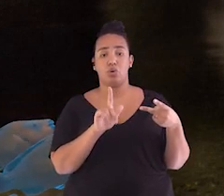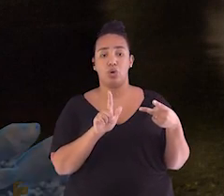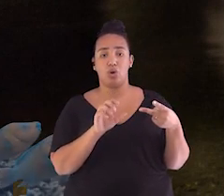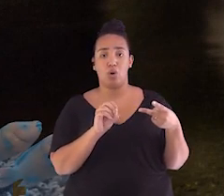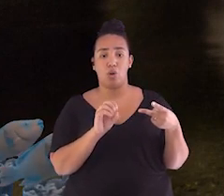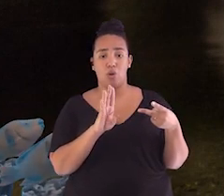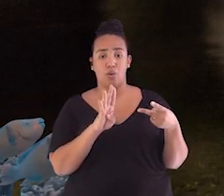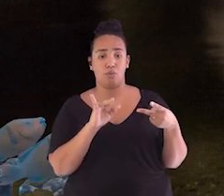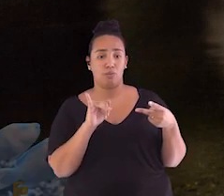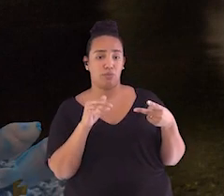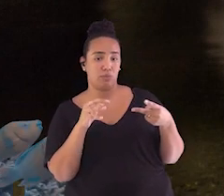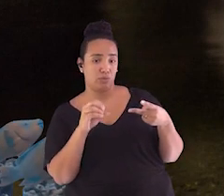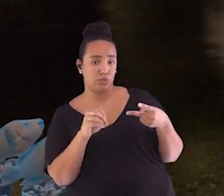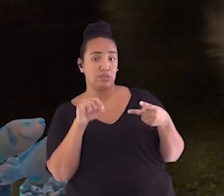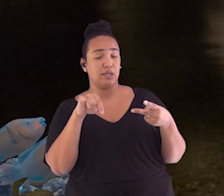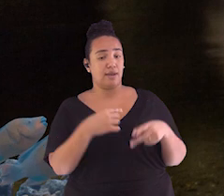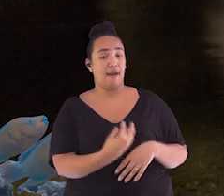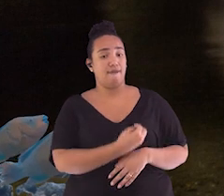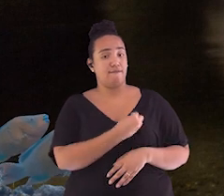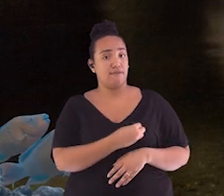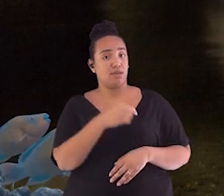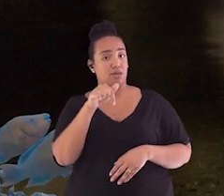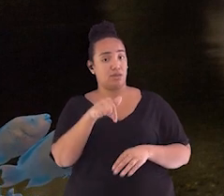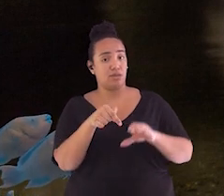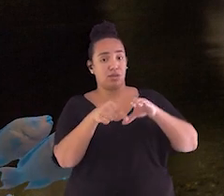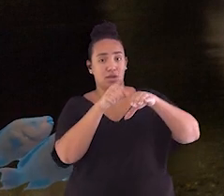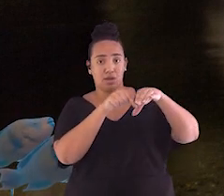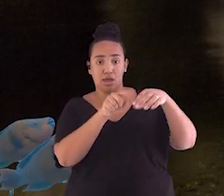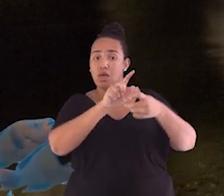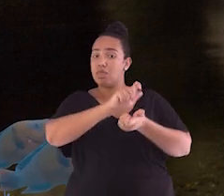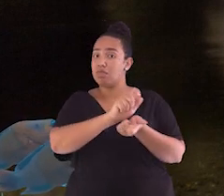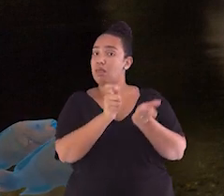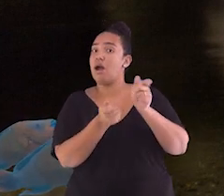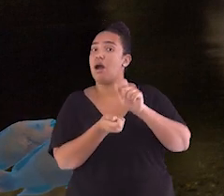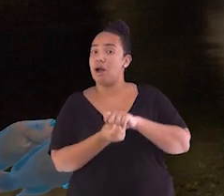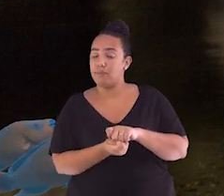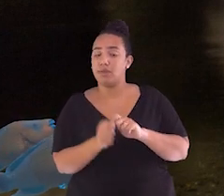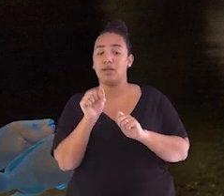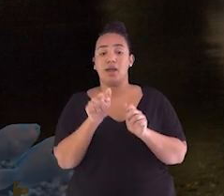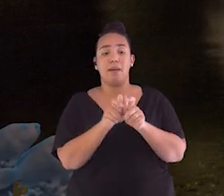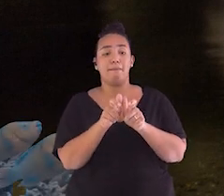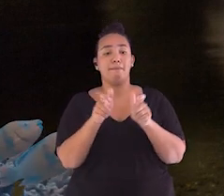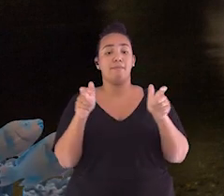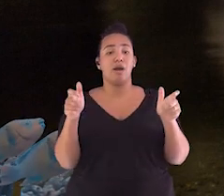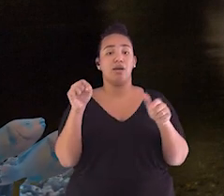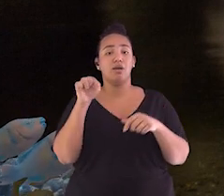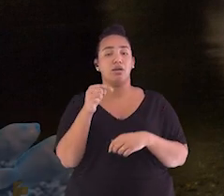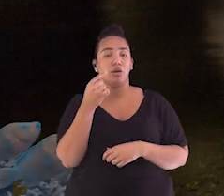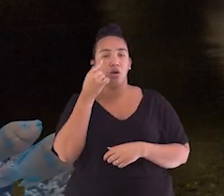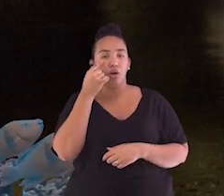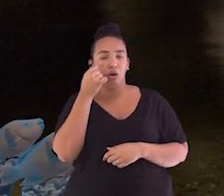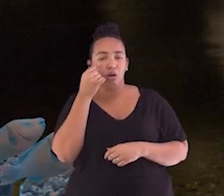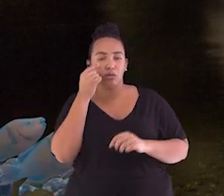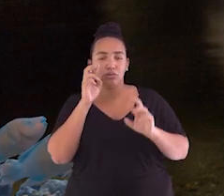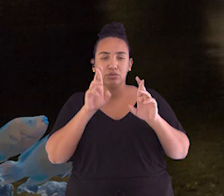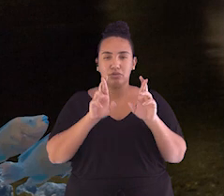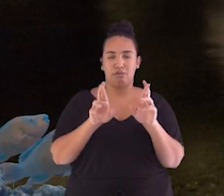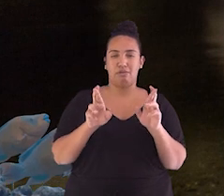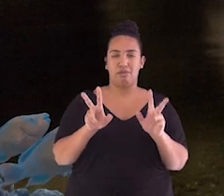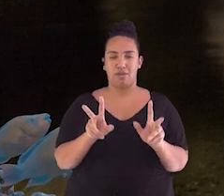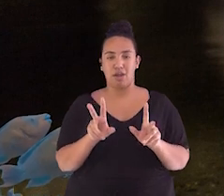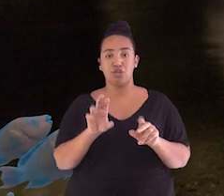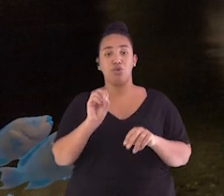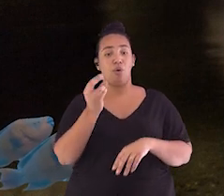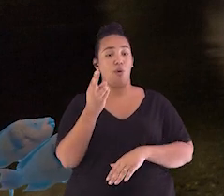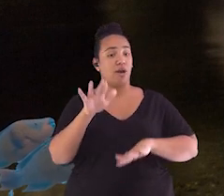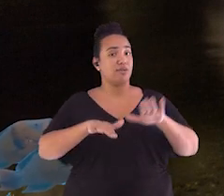adaptados à vida dentro da caverna. A maioria não possui pigmentação e, por ter os olhos atrofiados ou mesmo